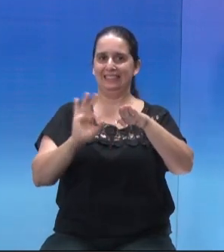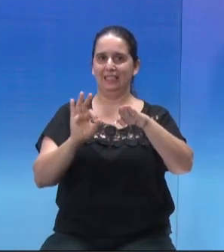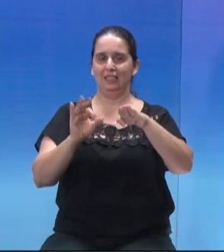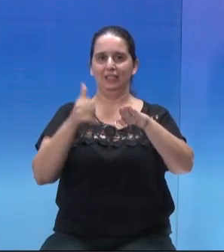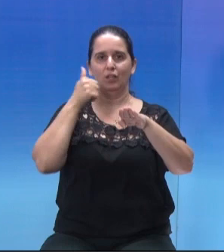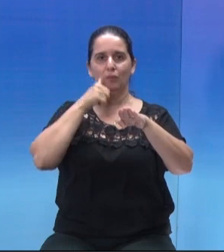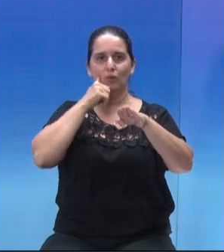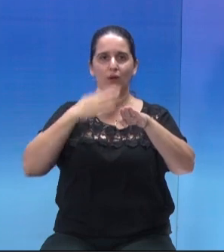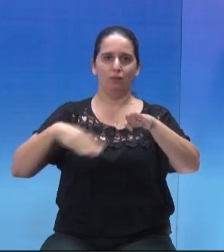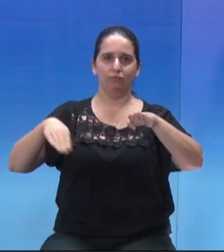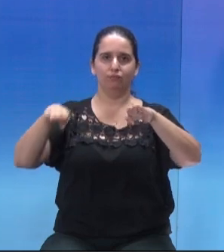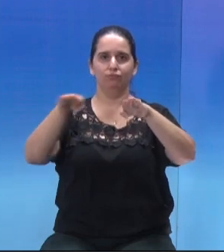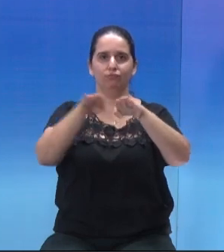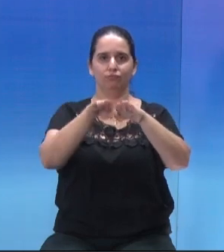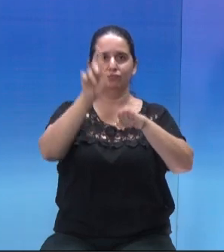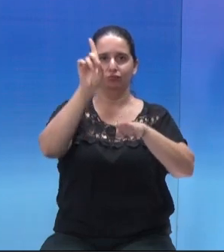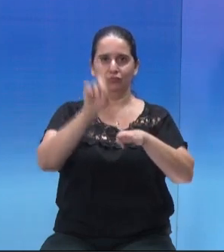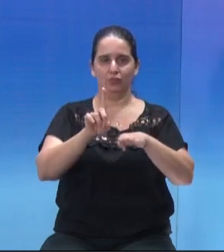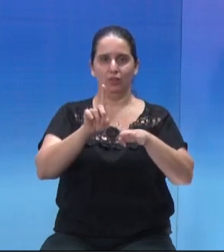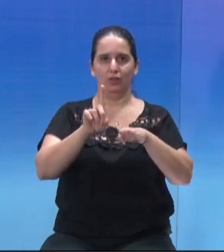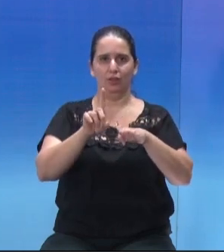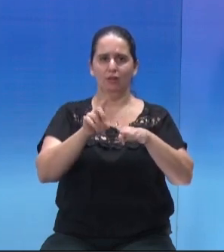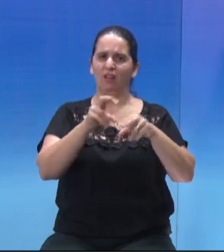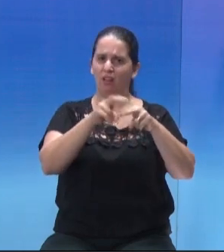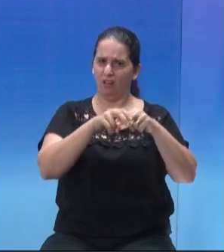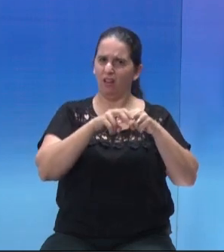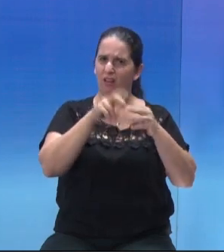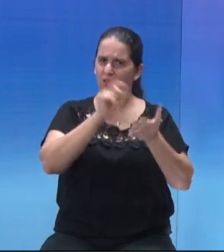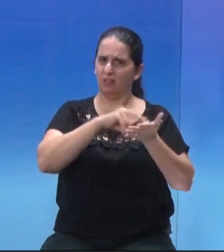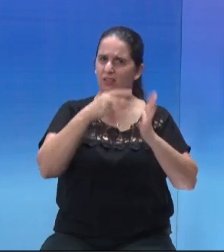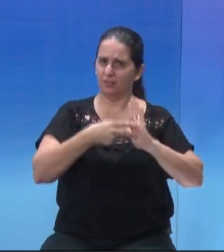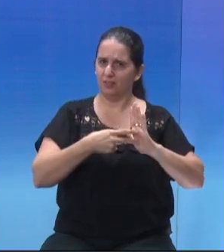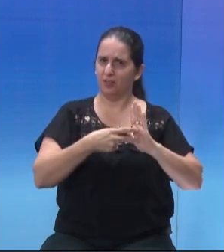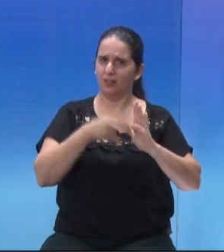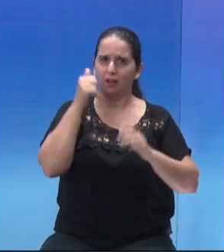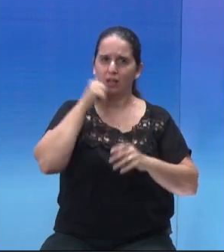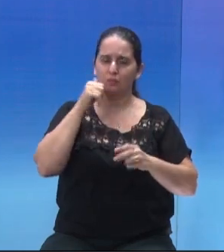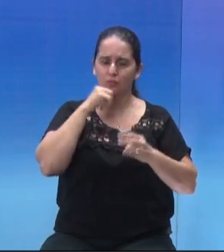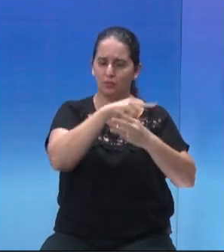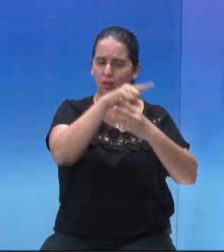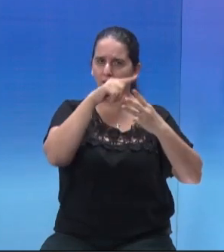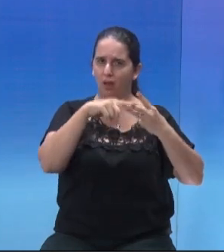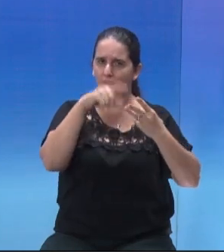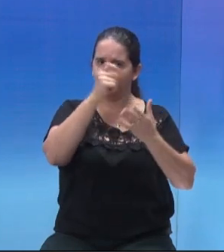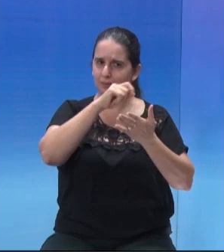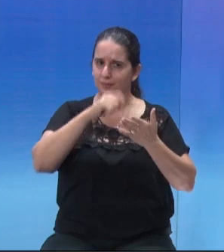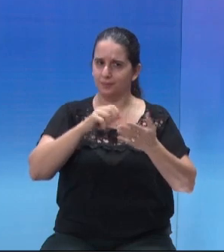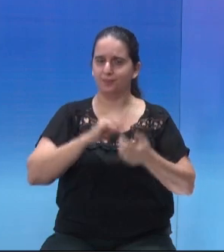que está falando? Essas senhorinhas lá que usavam pena, né, para escrever?